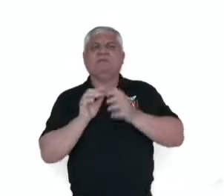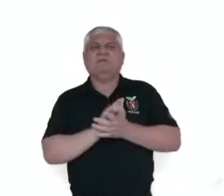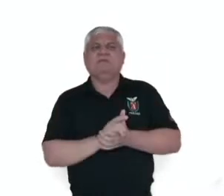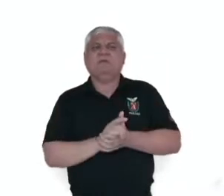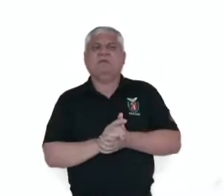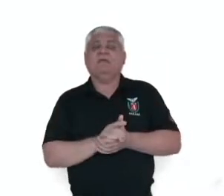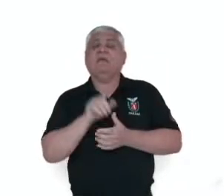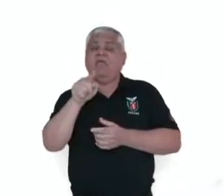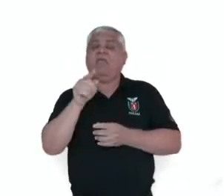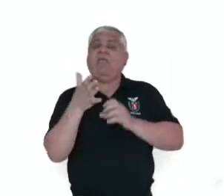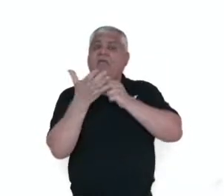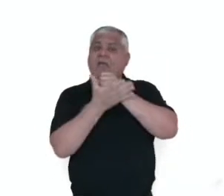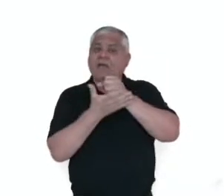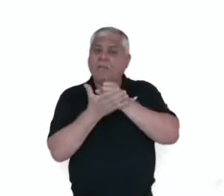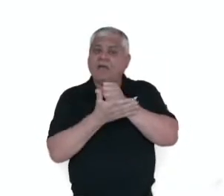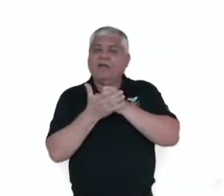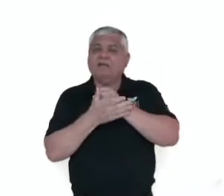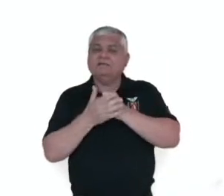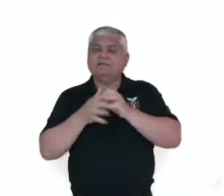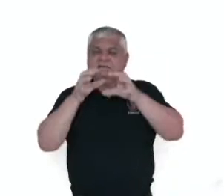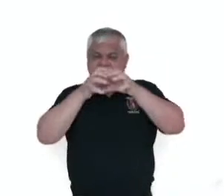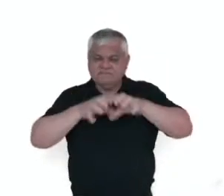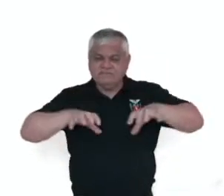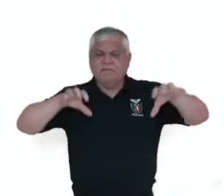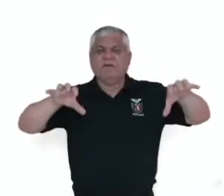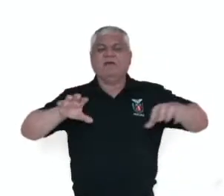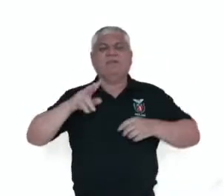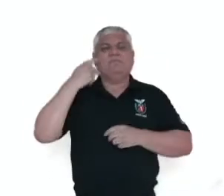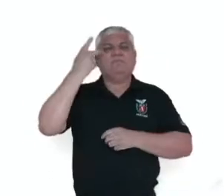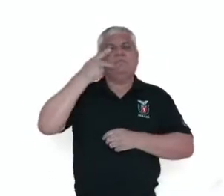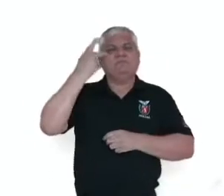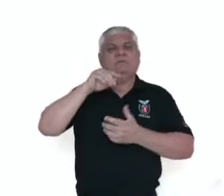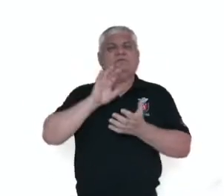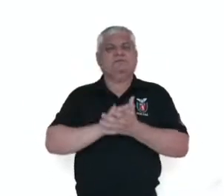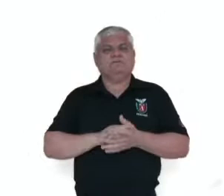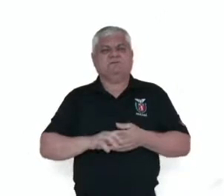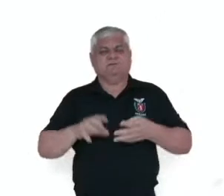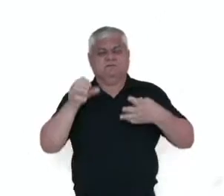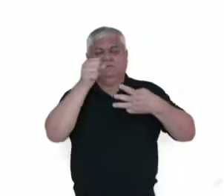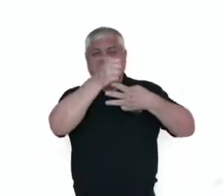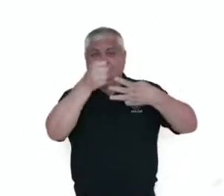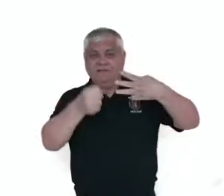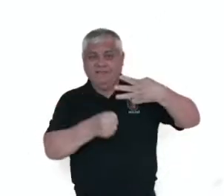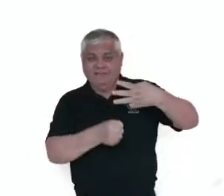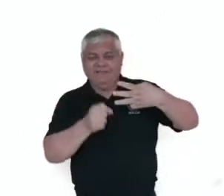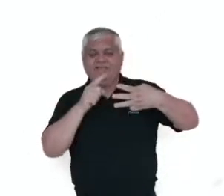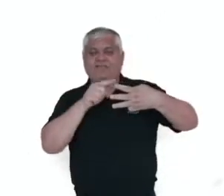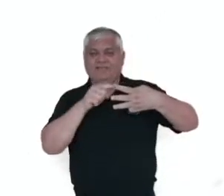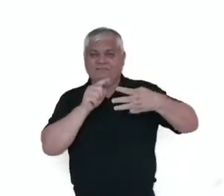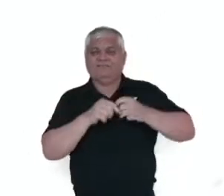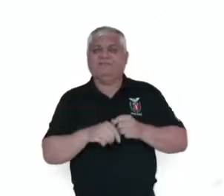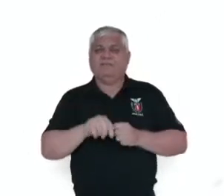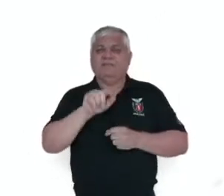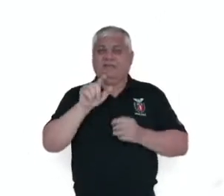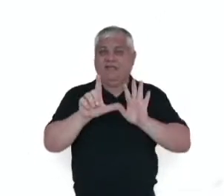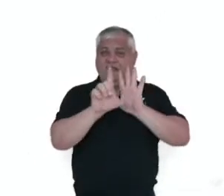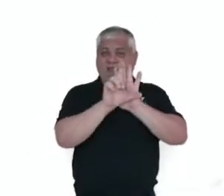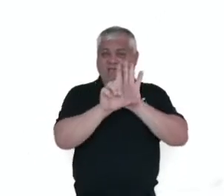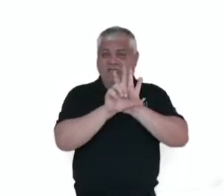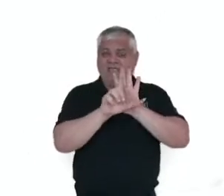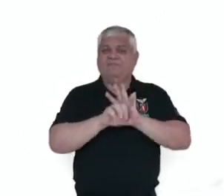é a base da divisão política moderna dos três poderes: poder legislativo,